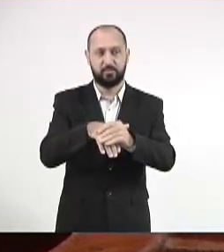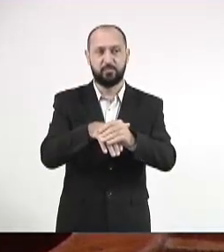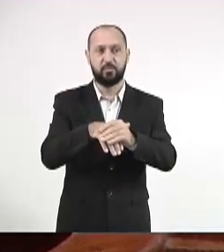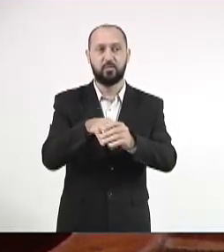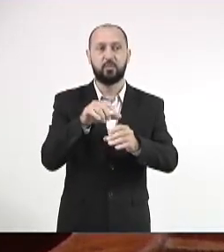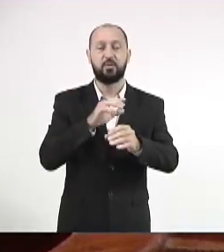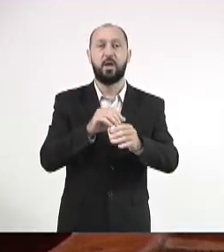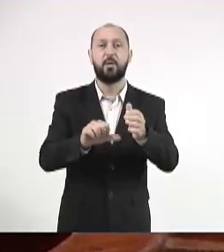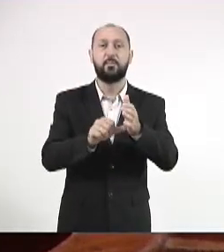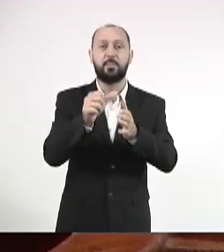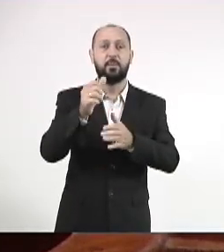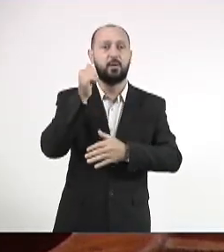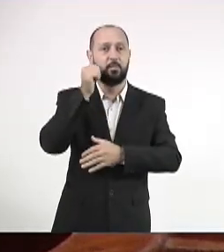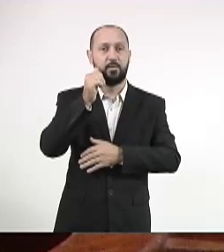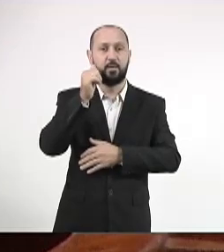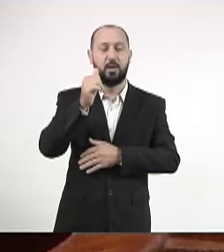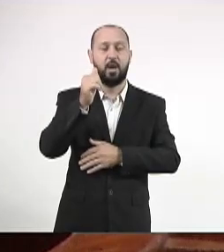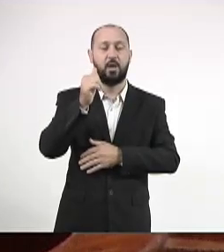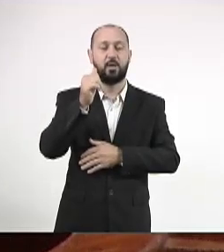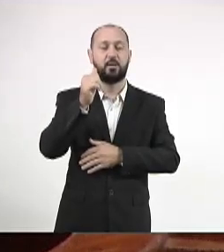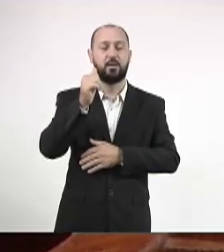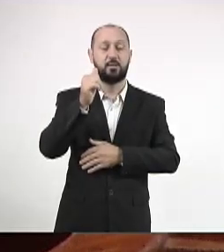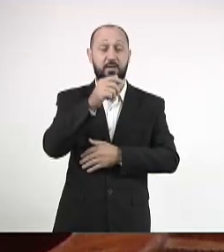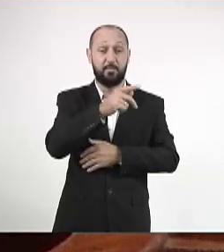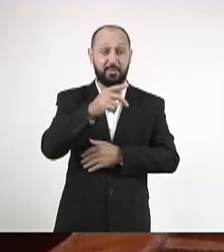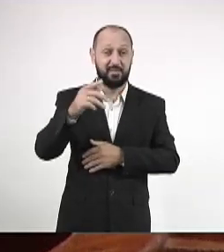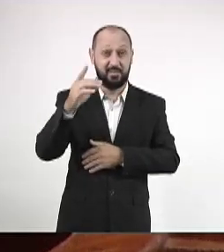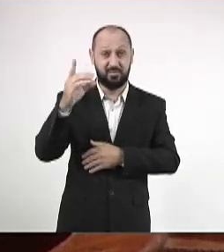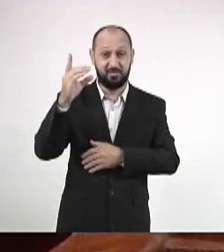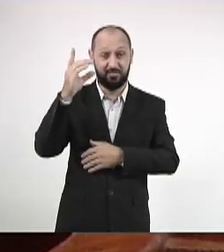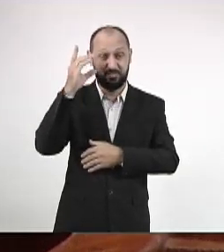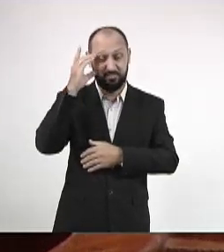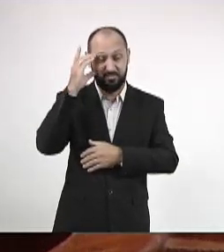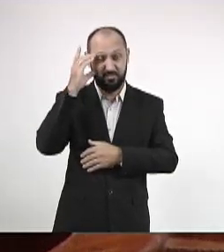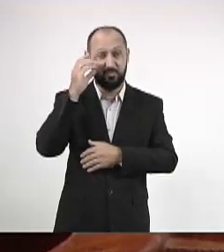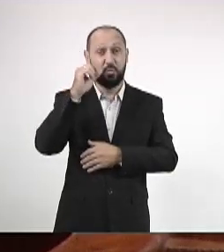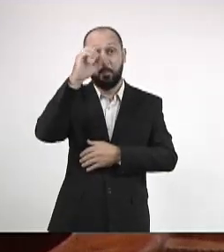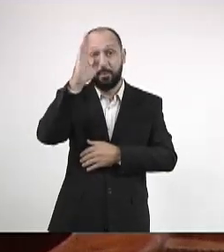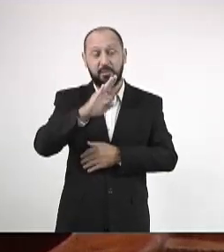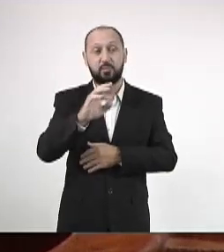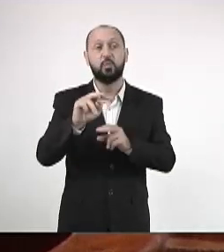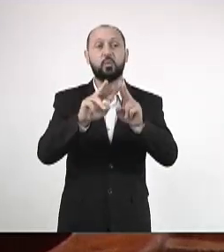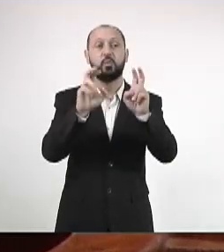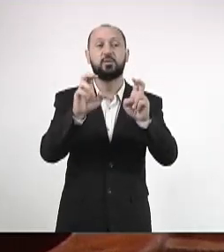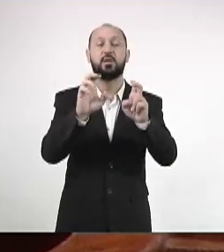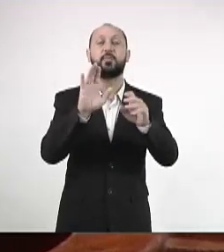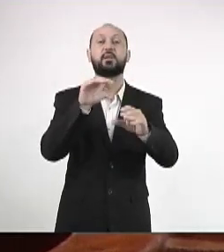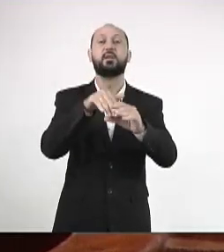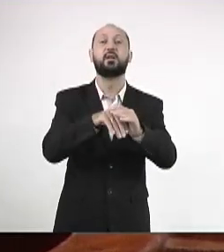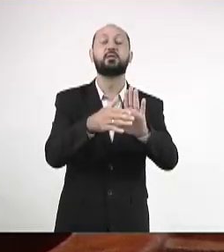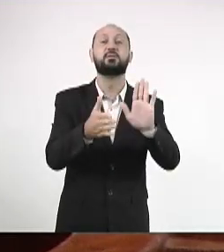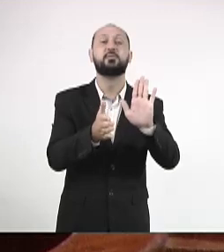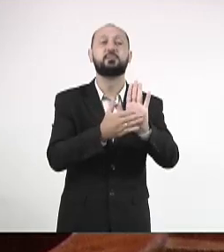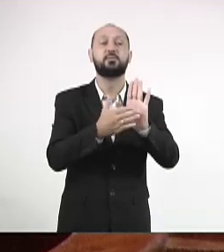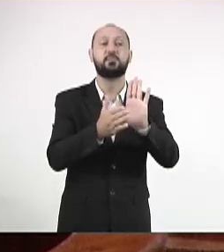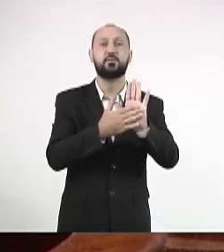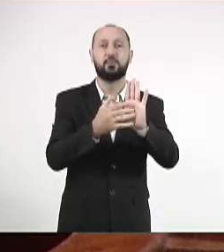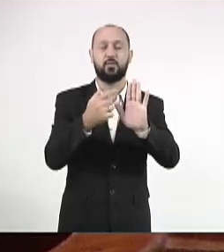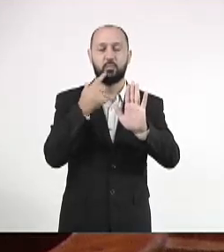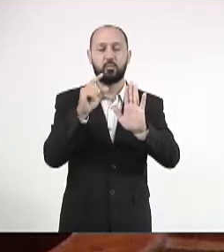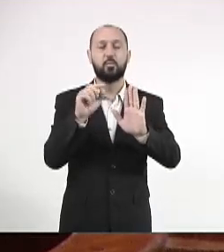nós elegemos a primeira mulher a presidir o Brasil, a pauta da eleição foi o